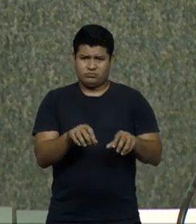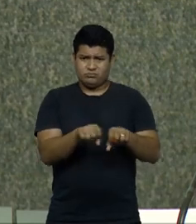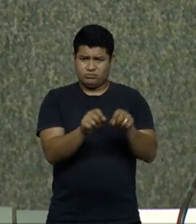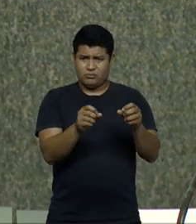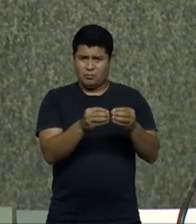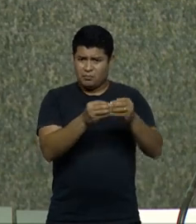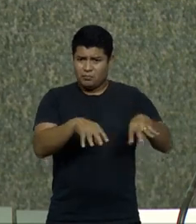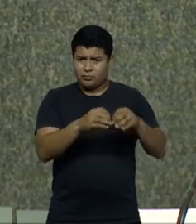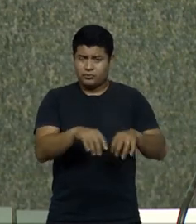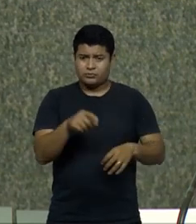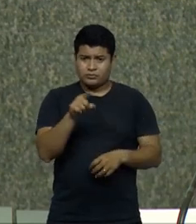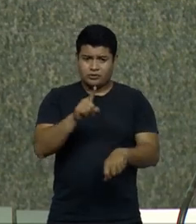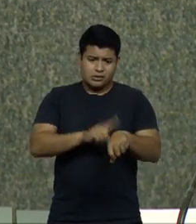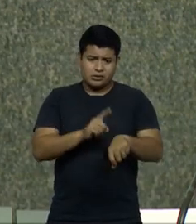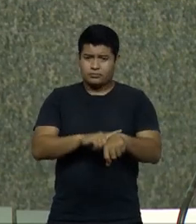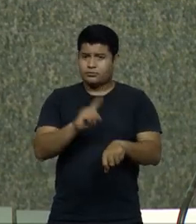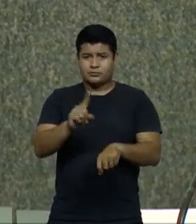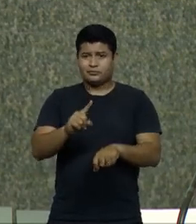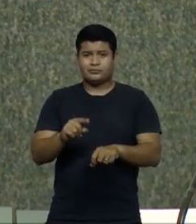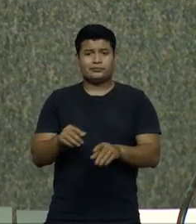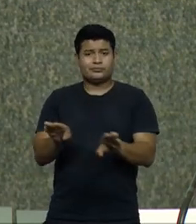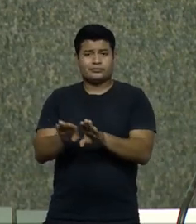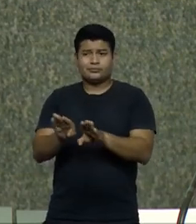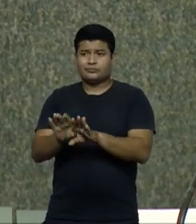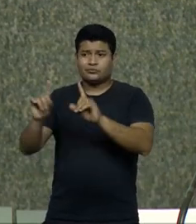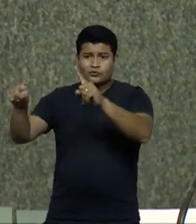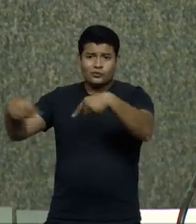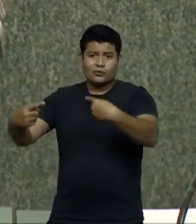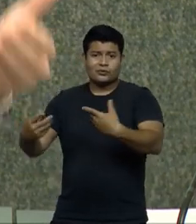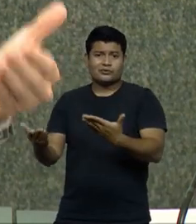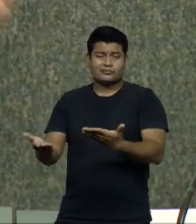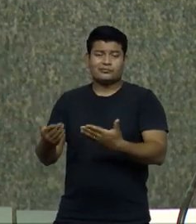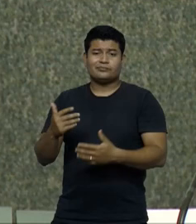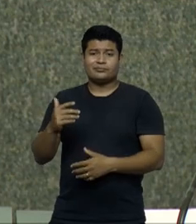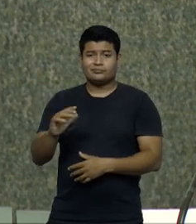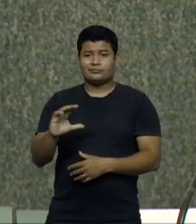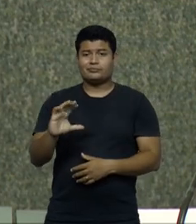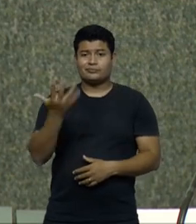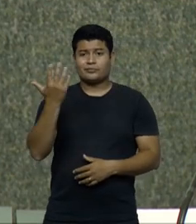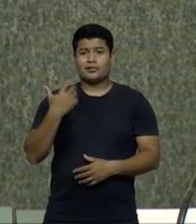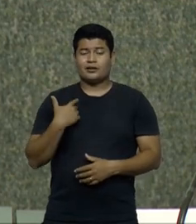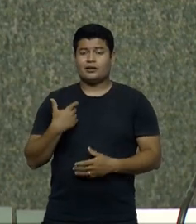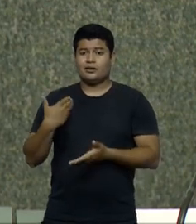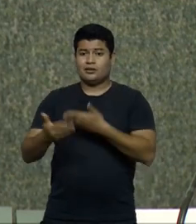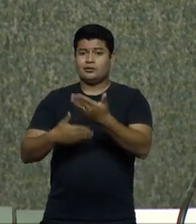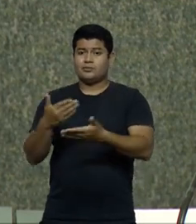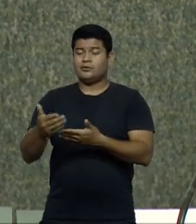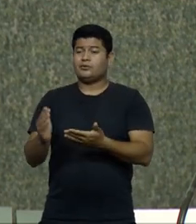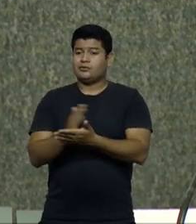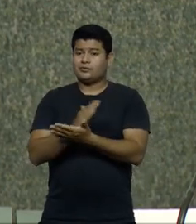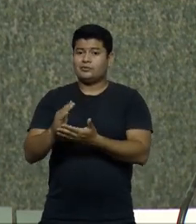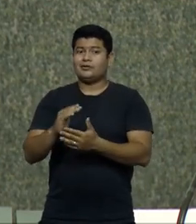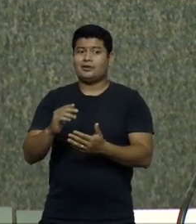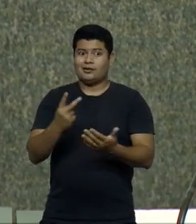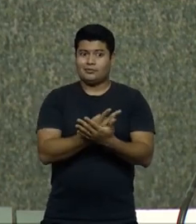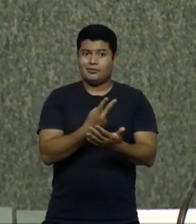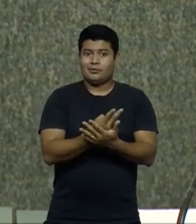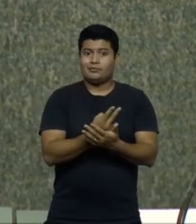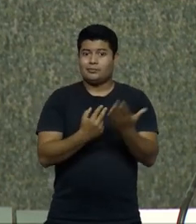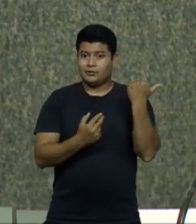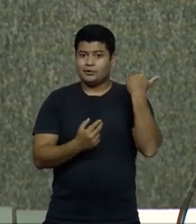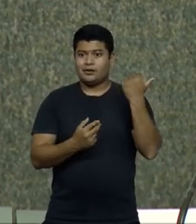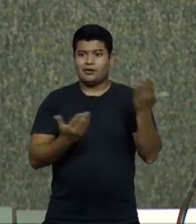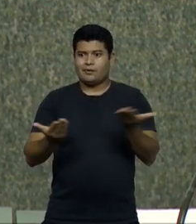tem uma decisão contrária ao seu pedido é e legítima Inclusive a atuação é de forma distinta daqueles órgãos